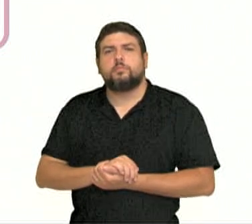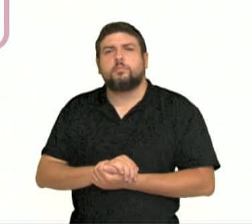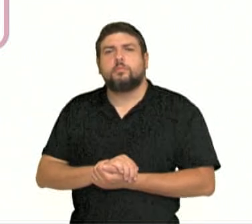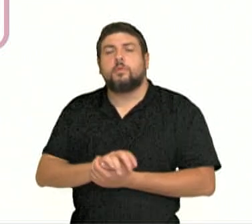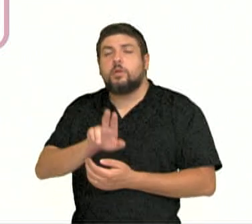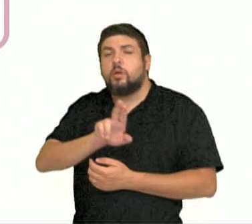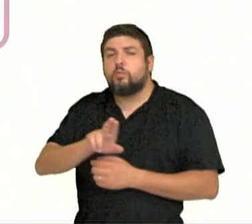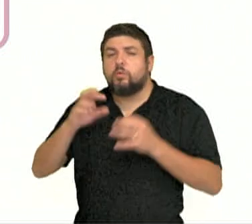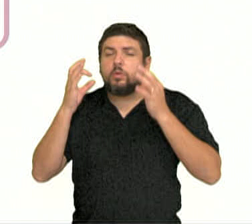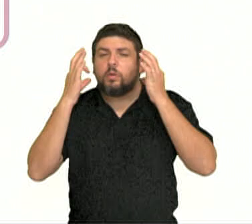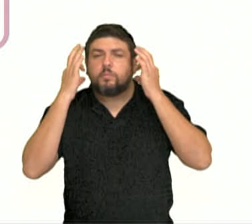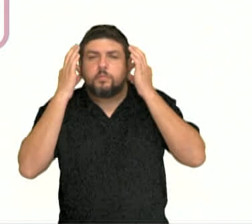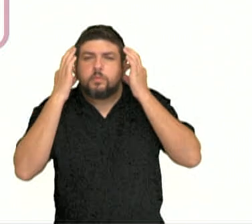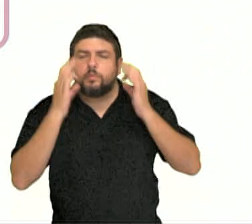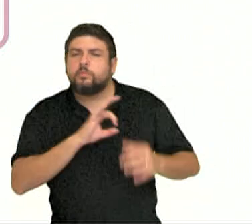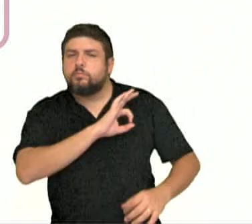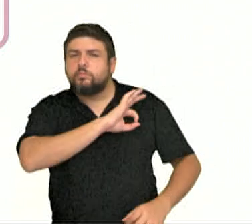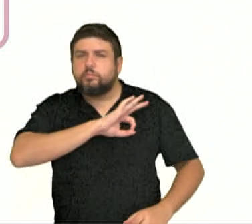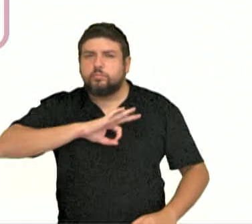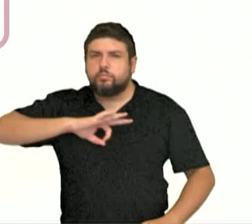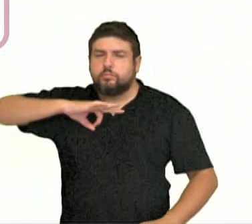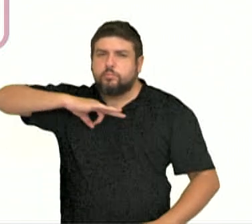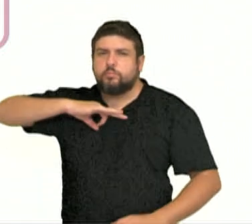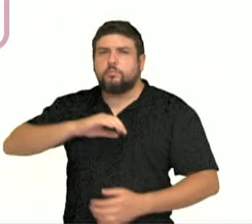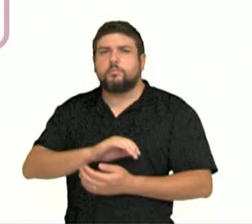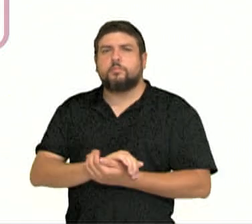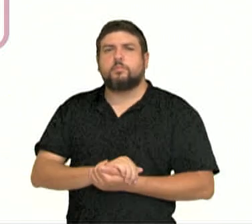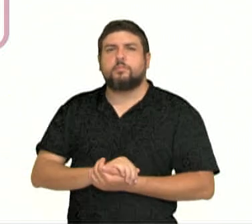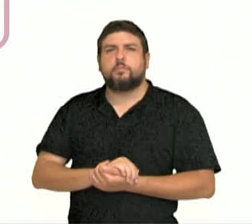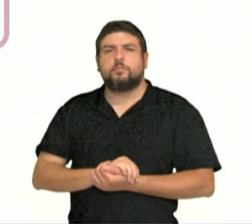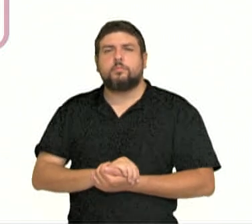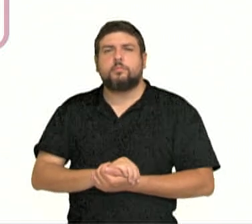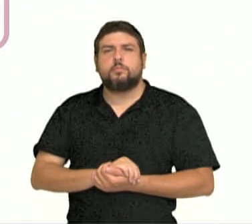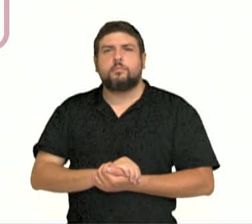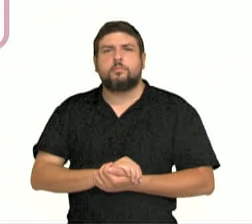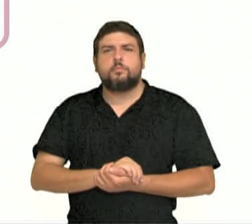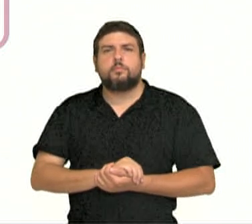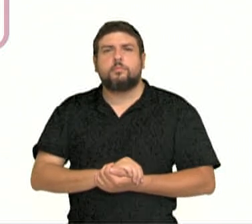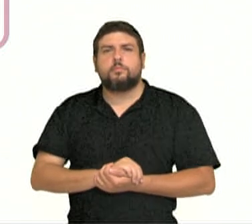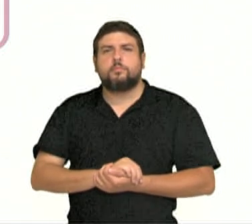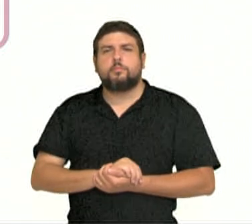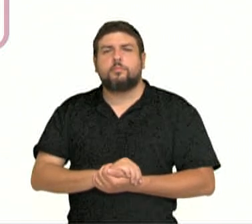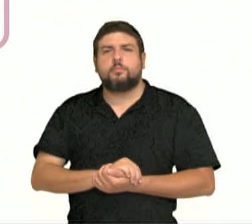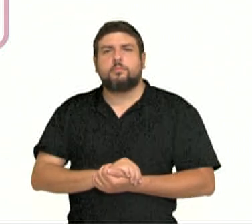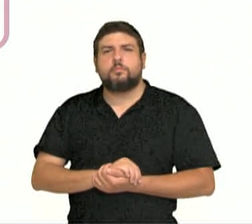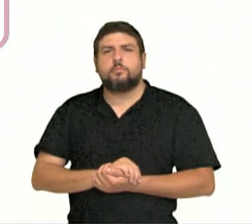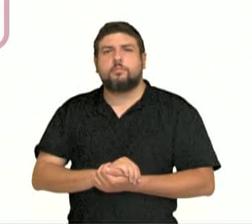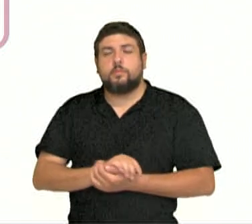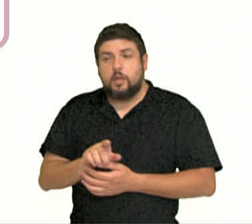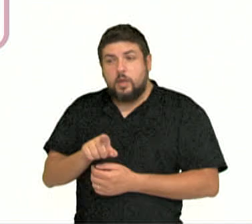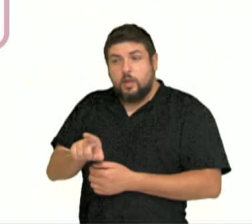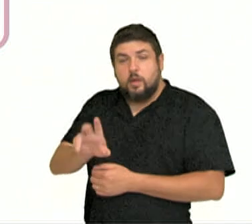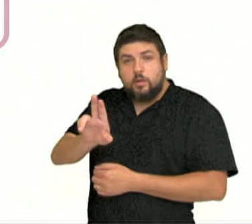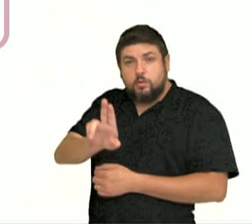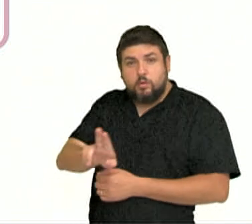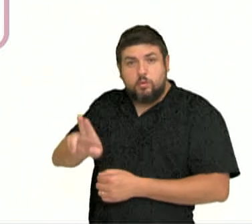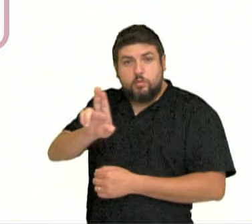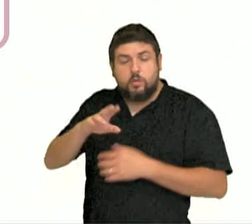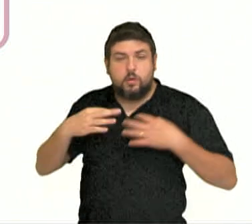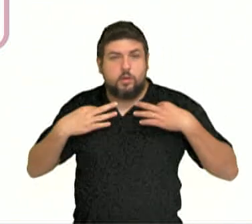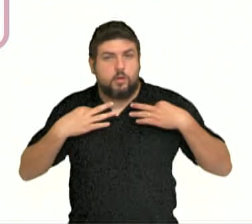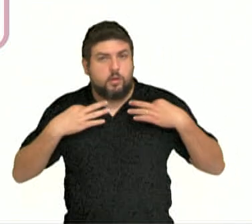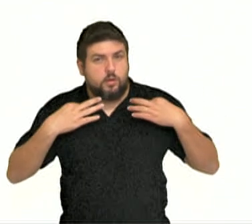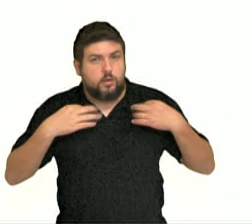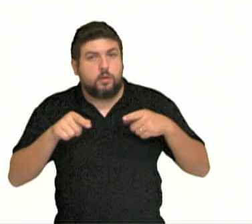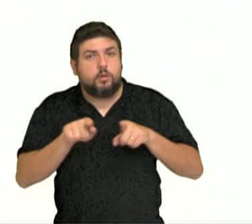e colar. Ele lleva uma camiseta e um pantalão. Ele usa uma camiseta e uma